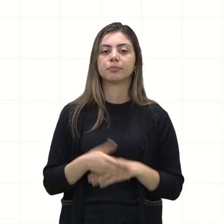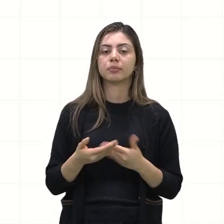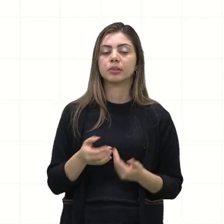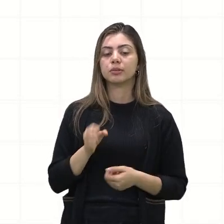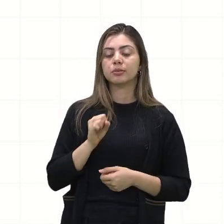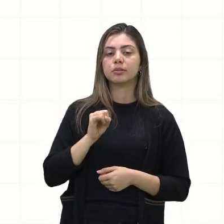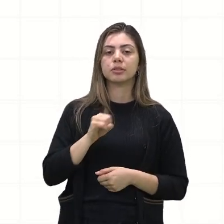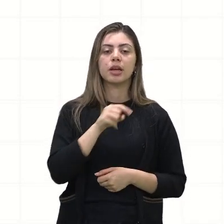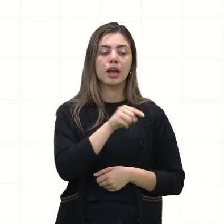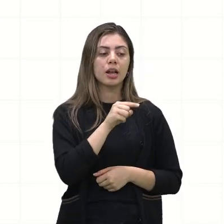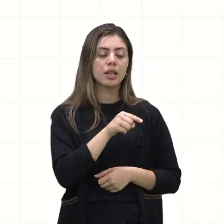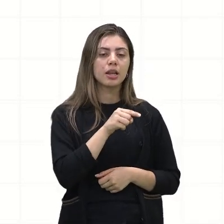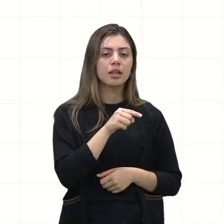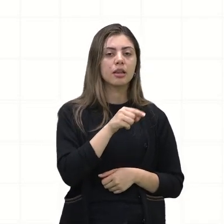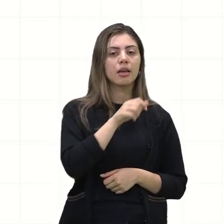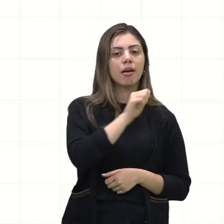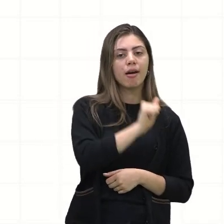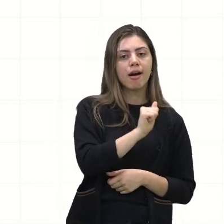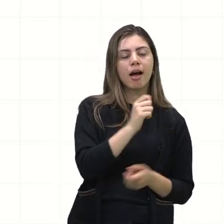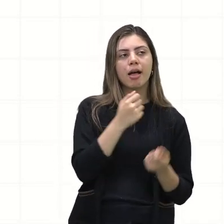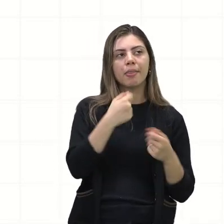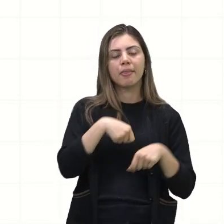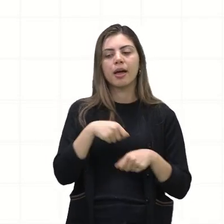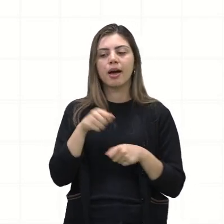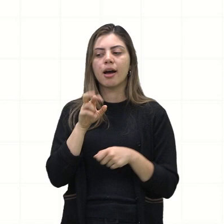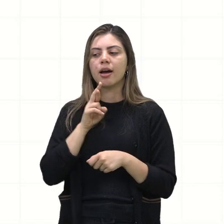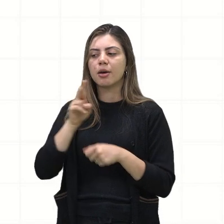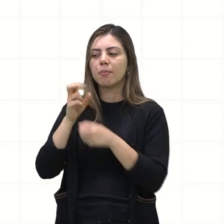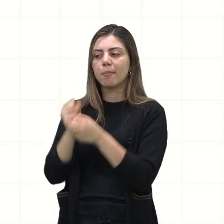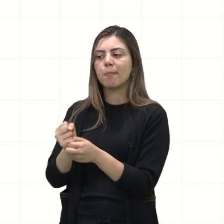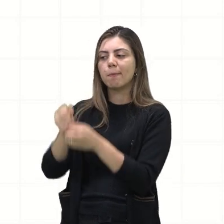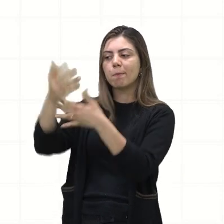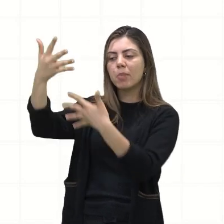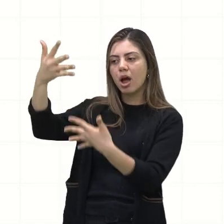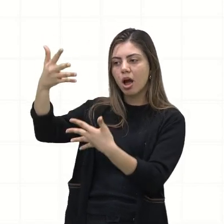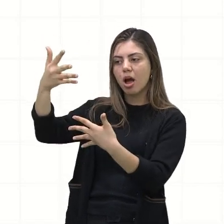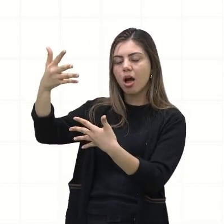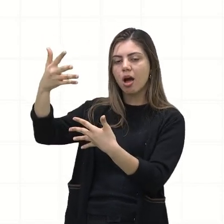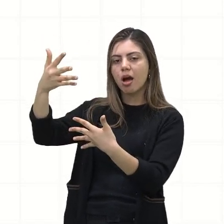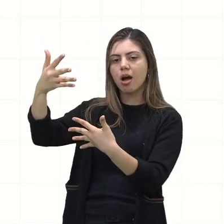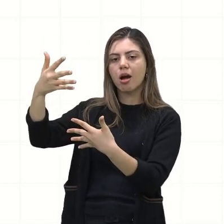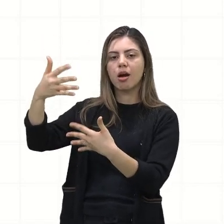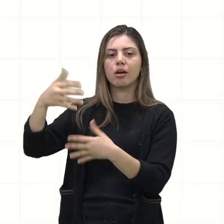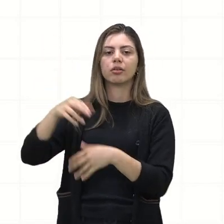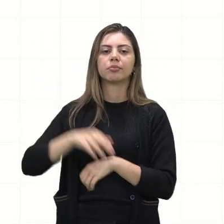A pode ser tomada de M maneiras distintas,